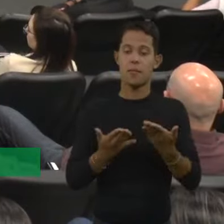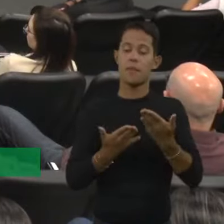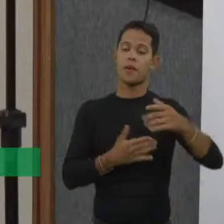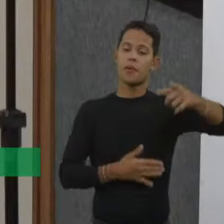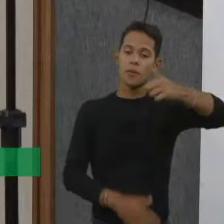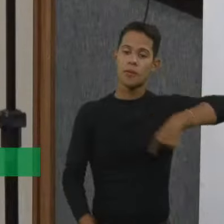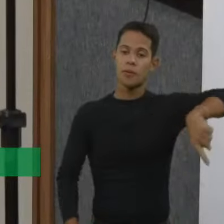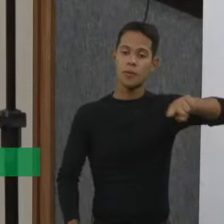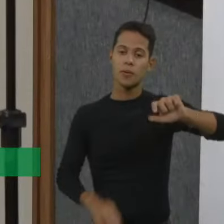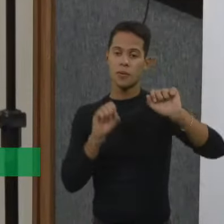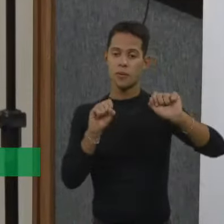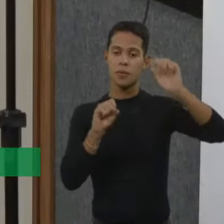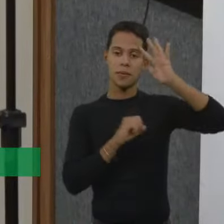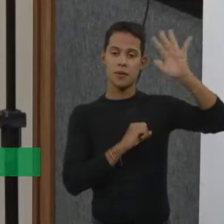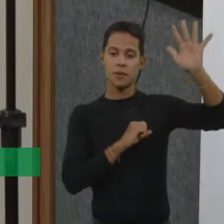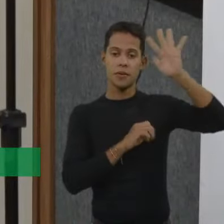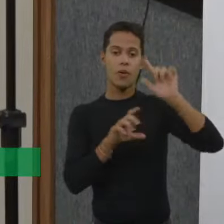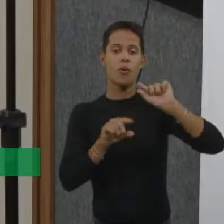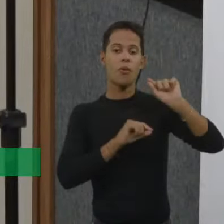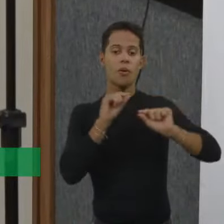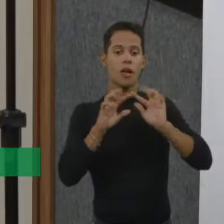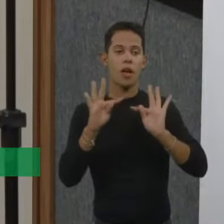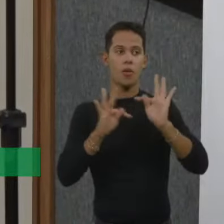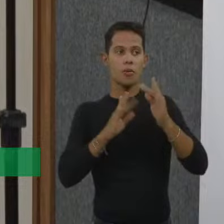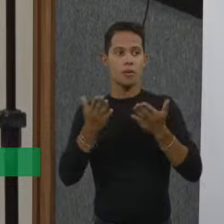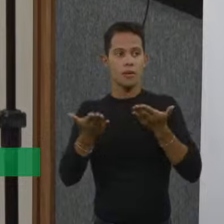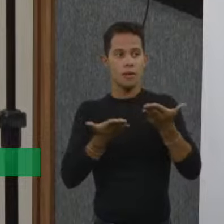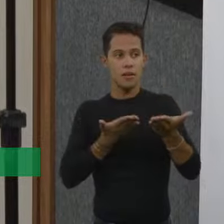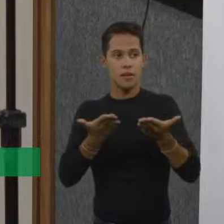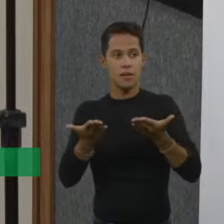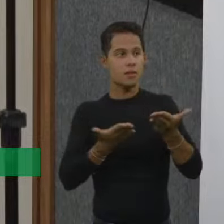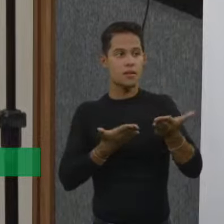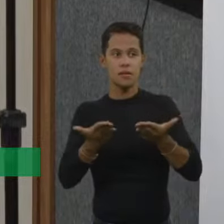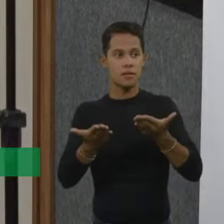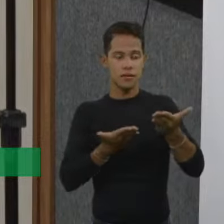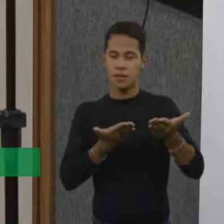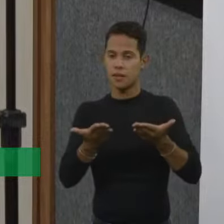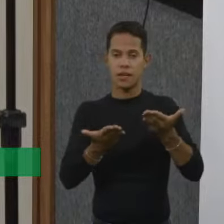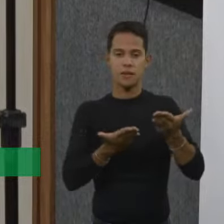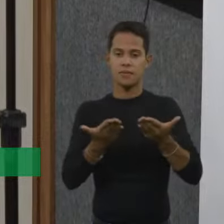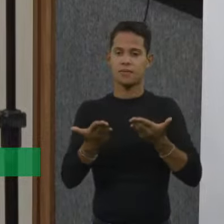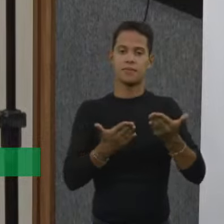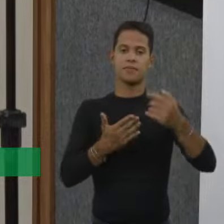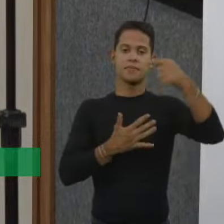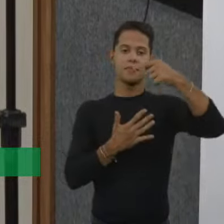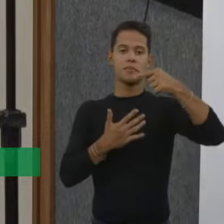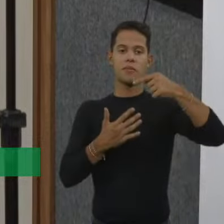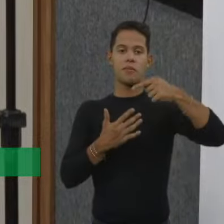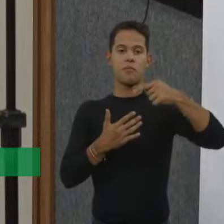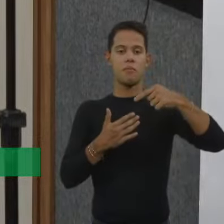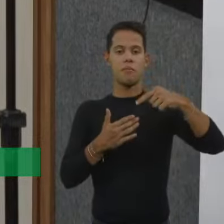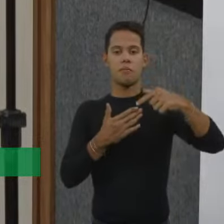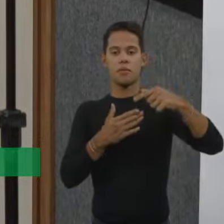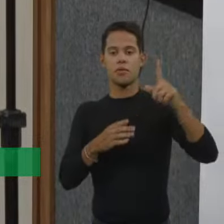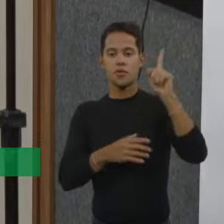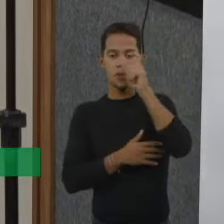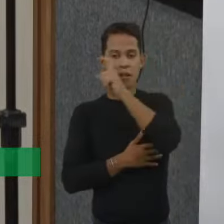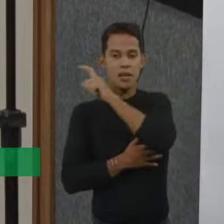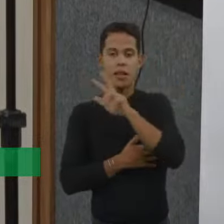que o tratamento, lidar com todas essas questões, com todos esses desafios, não é apenas